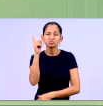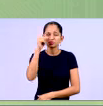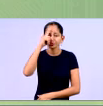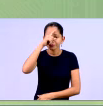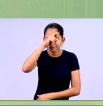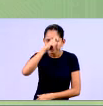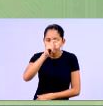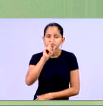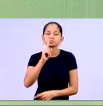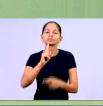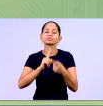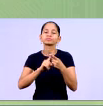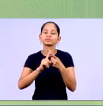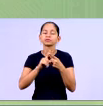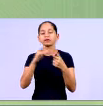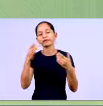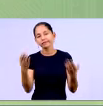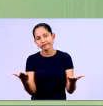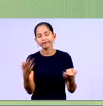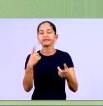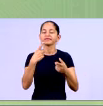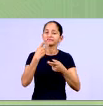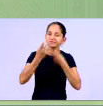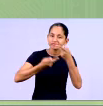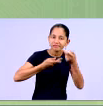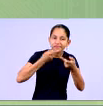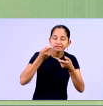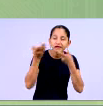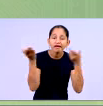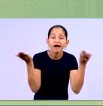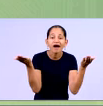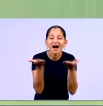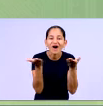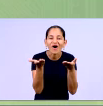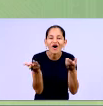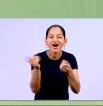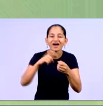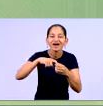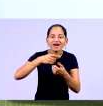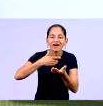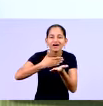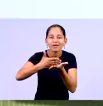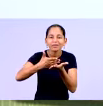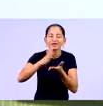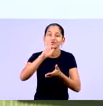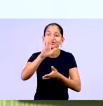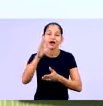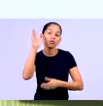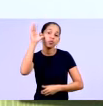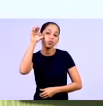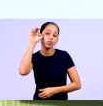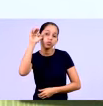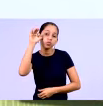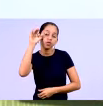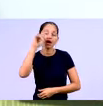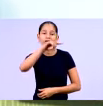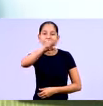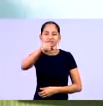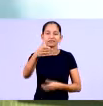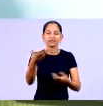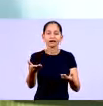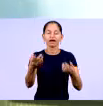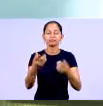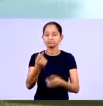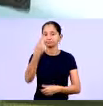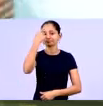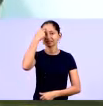estava difícil, gente? Porque a gente vai falar de microempresa agora no retorno. Mas eu já trouxe para que vocês pudessem aí